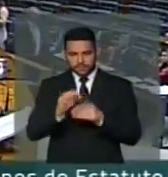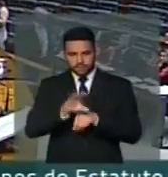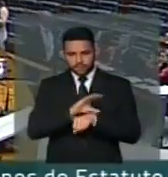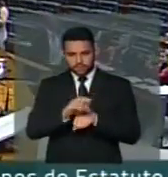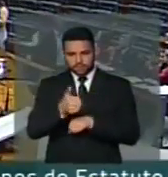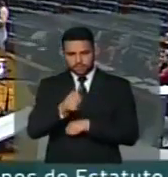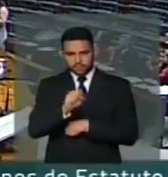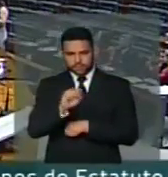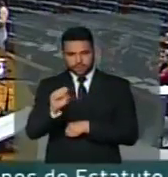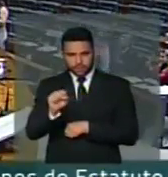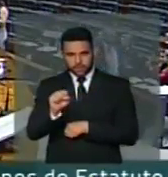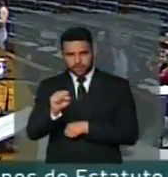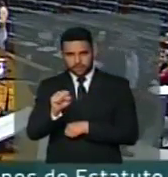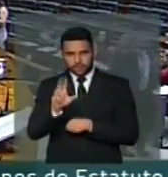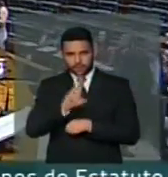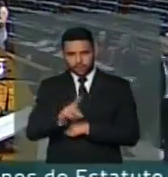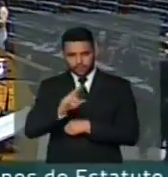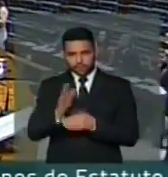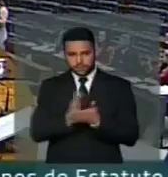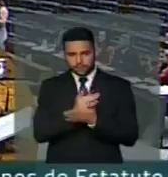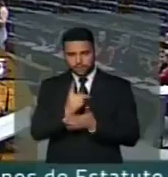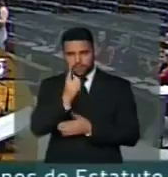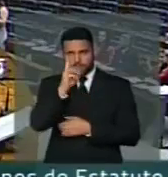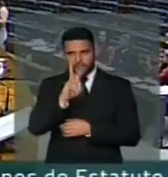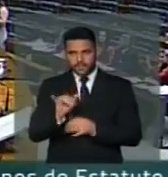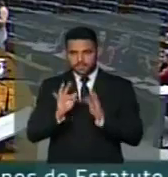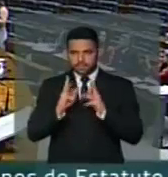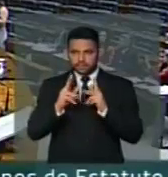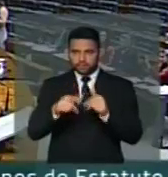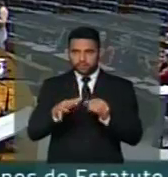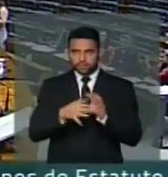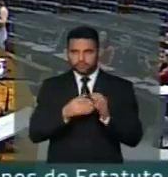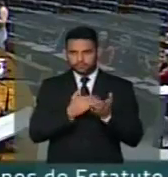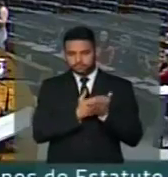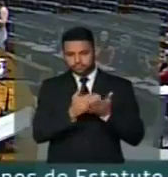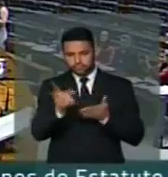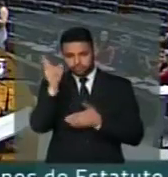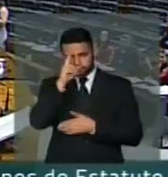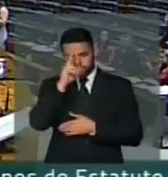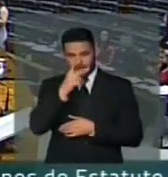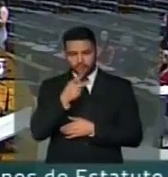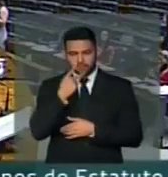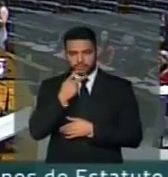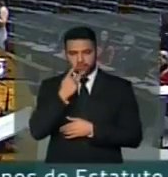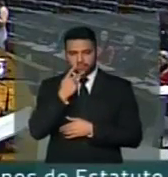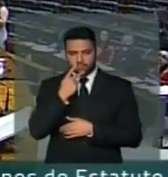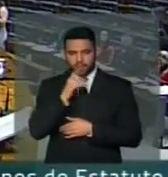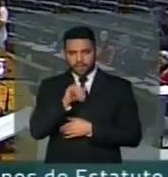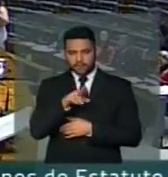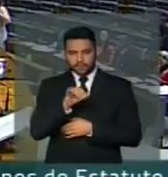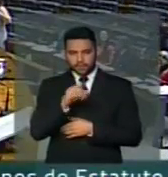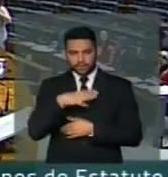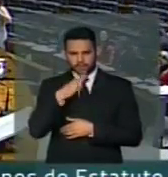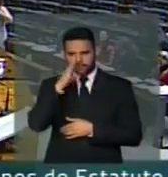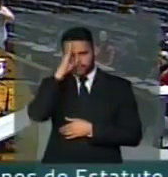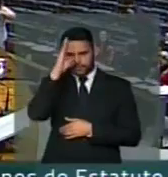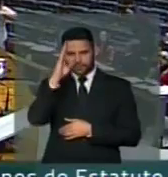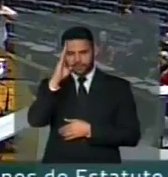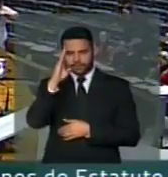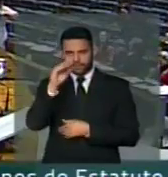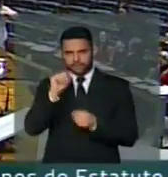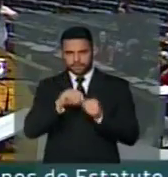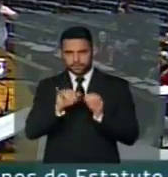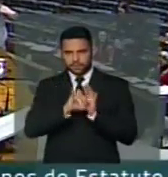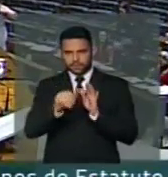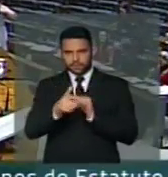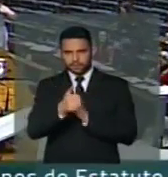Constituição de 88, que utiliza uma única vez, em toda a sua extensão, a expressão absoluta prioridade, em seu